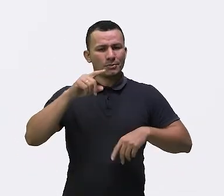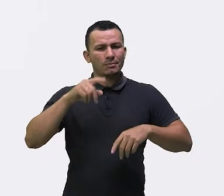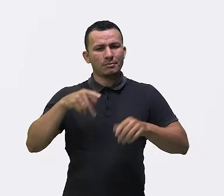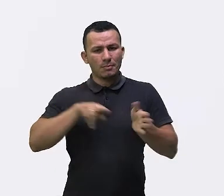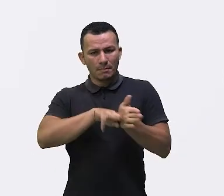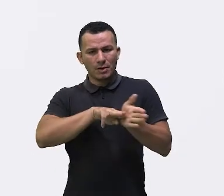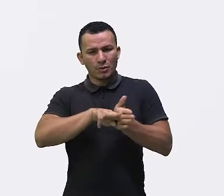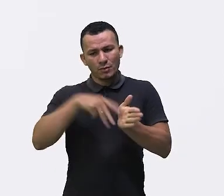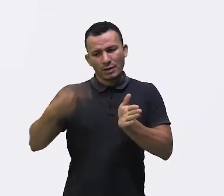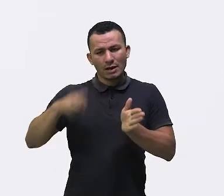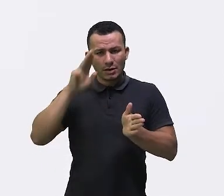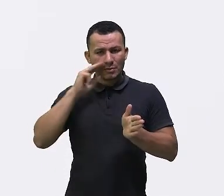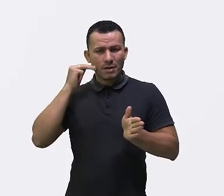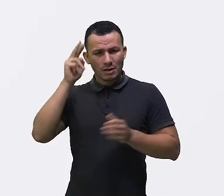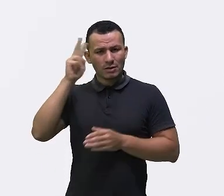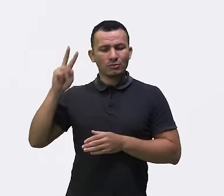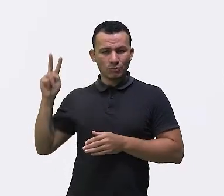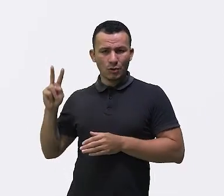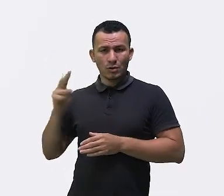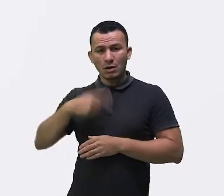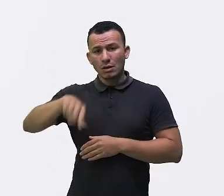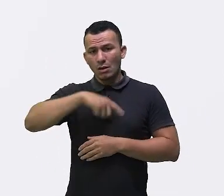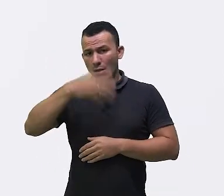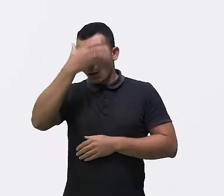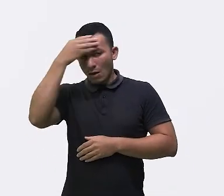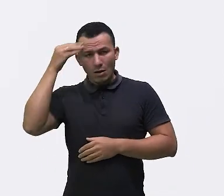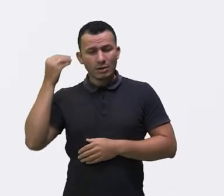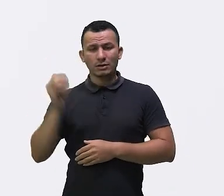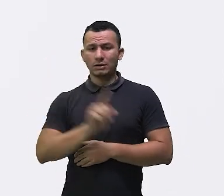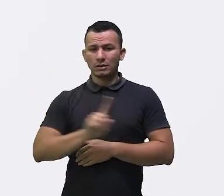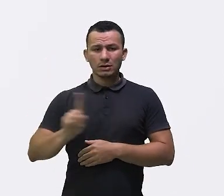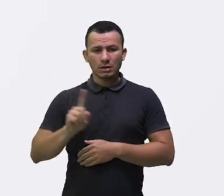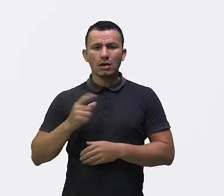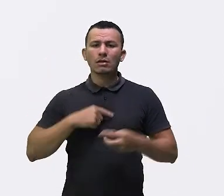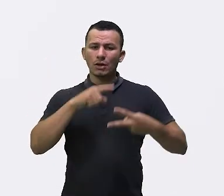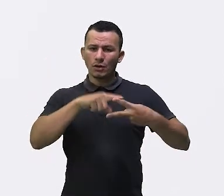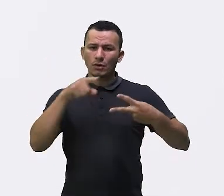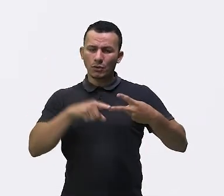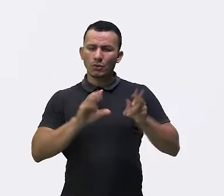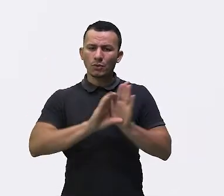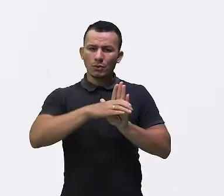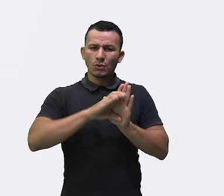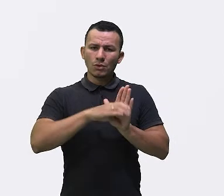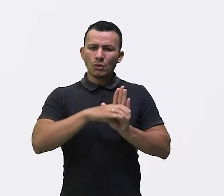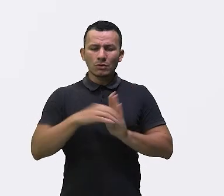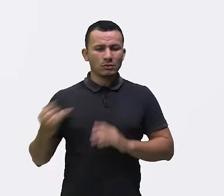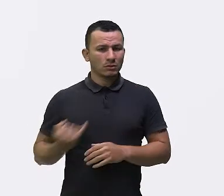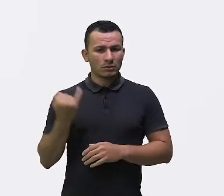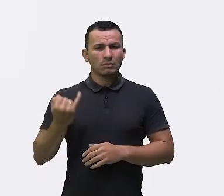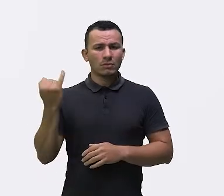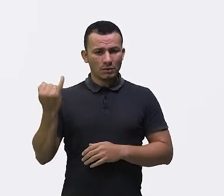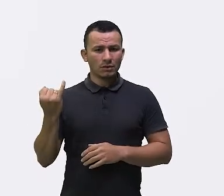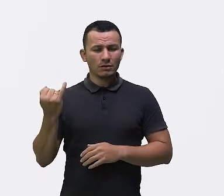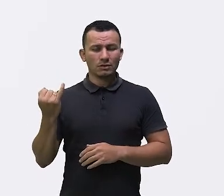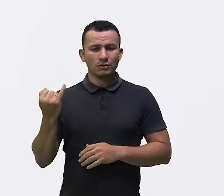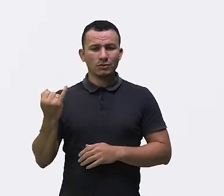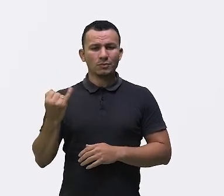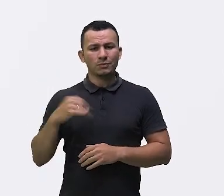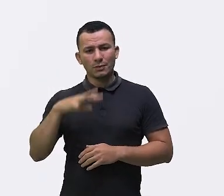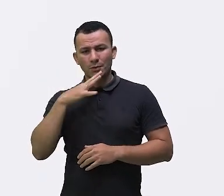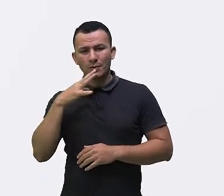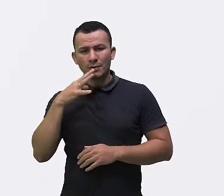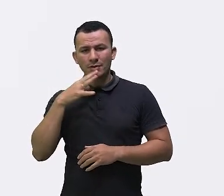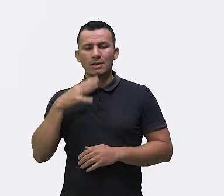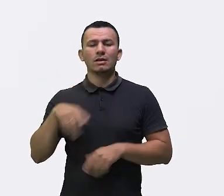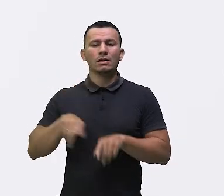Marx. Portanto, a gente não pode esquecer desses dois conceitos que são muito importantes dentro da obra